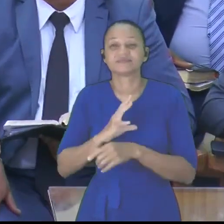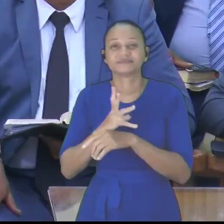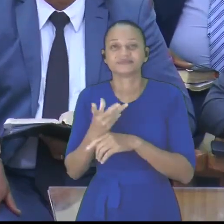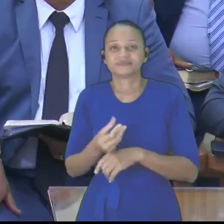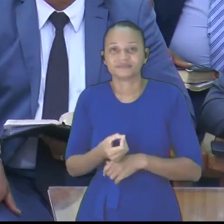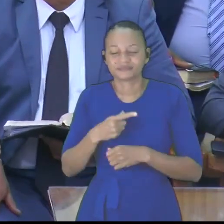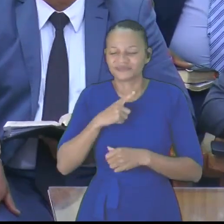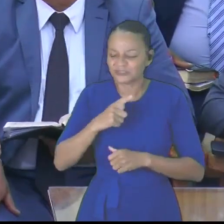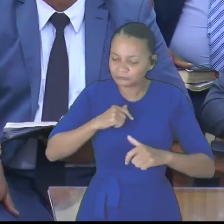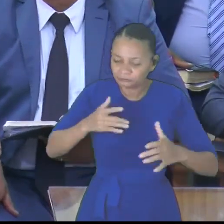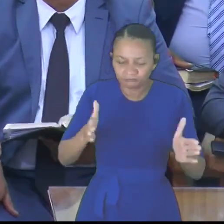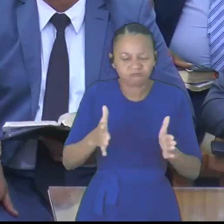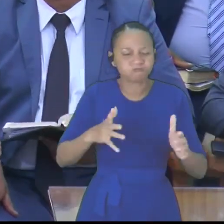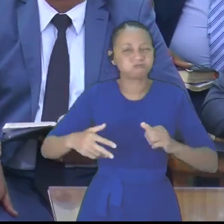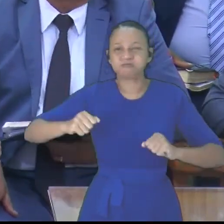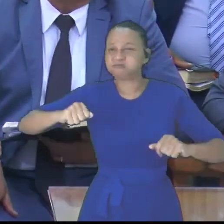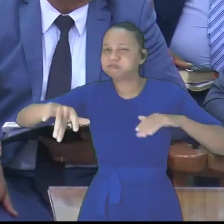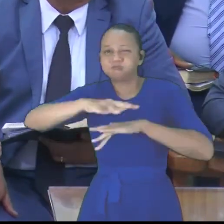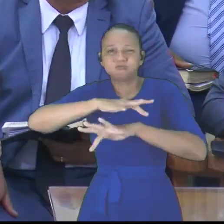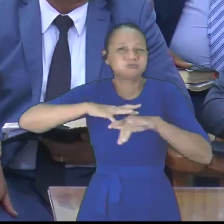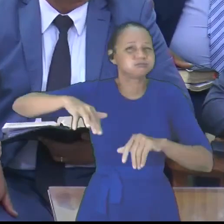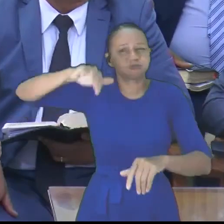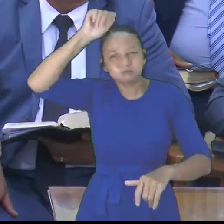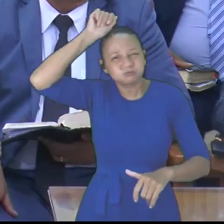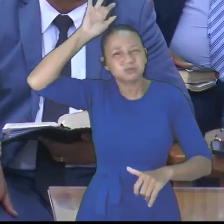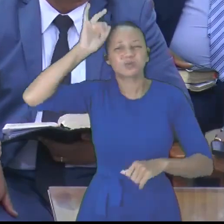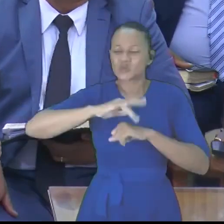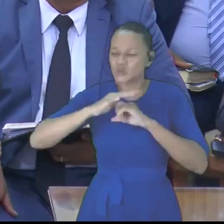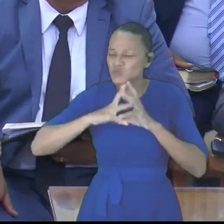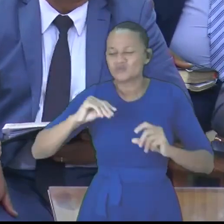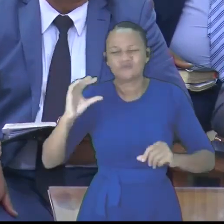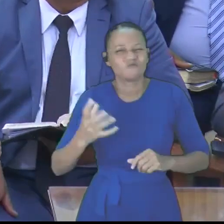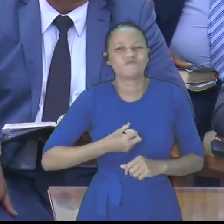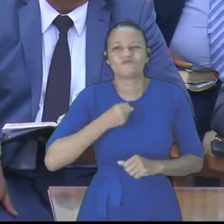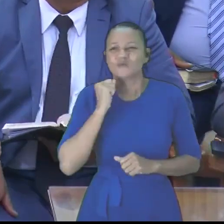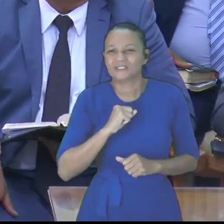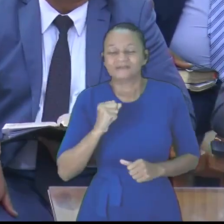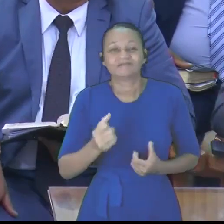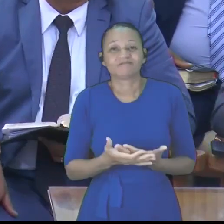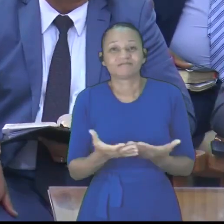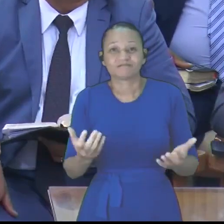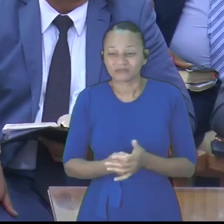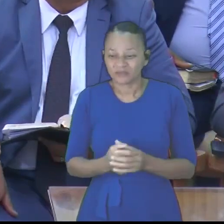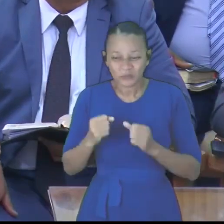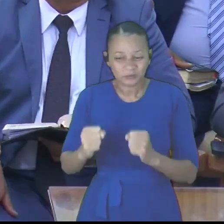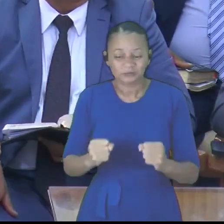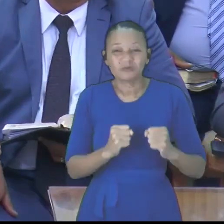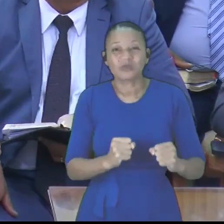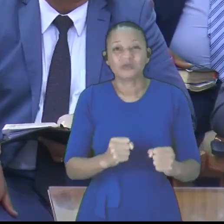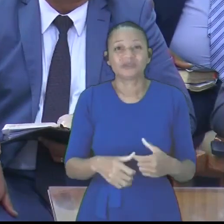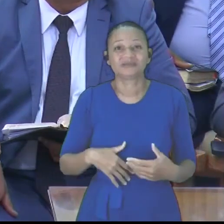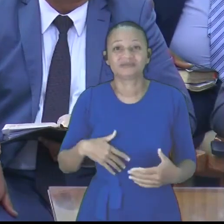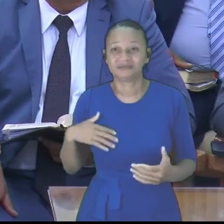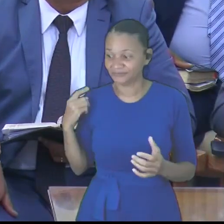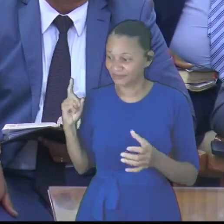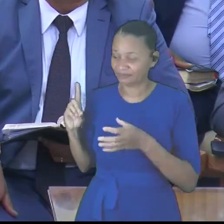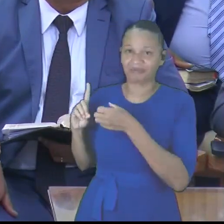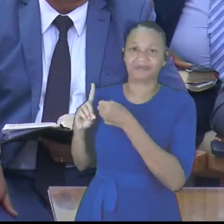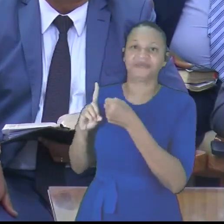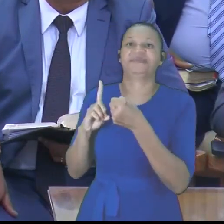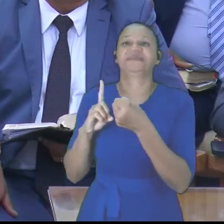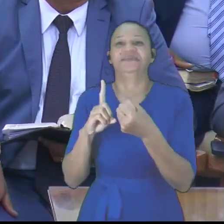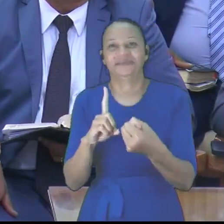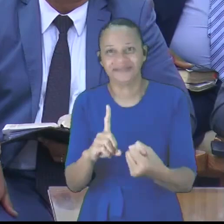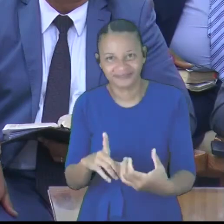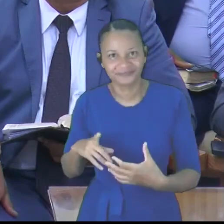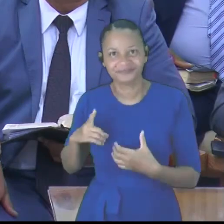por um grande avivamento, e o Senhor estava curando e batizando e salvando. O poder foi tão grande que até eu fui arrastado também.